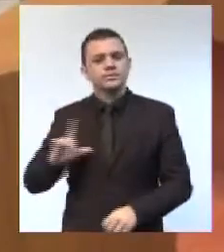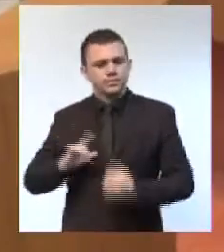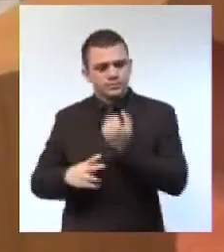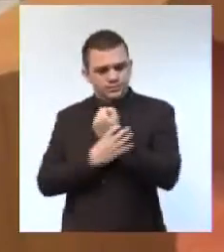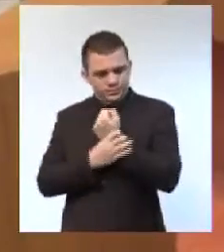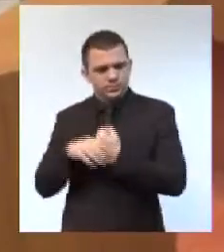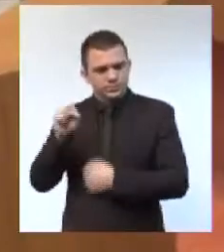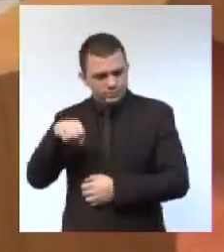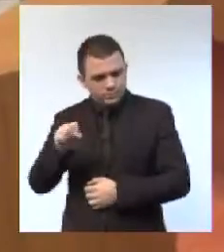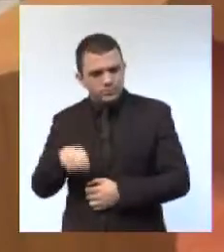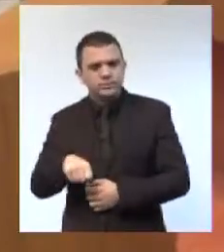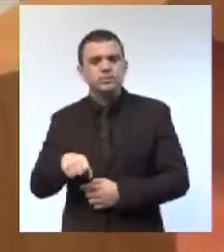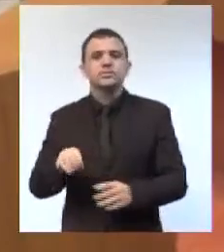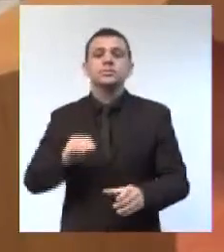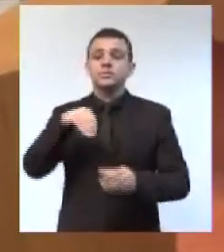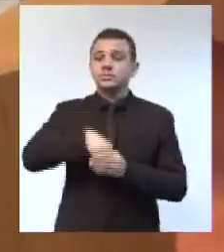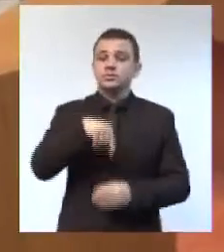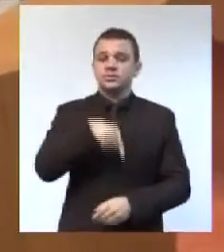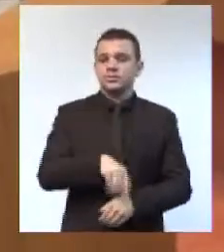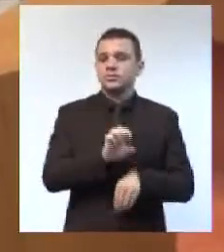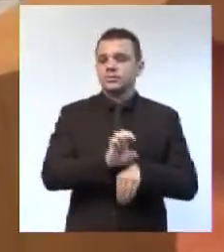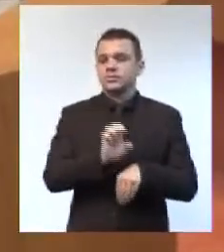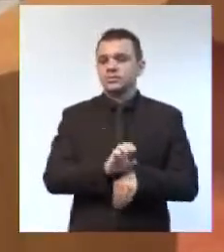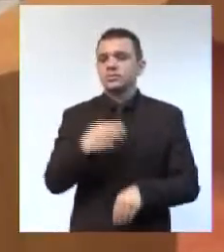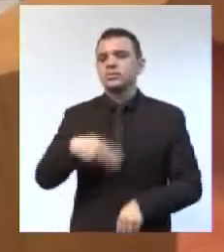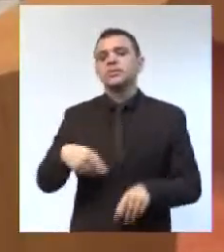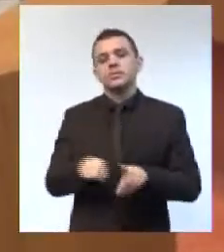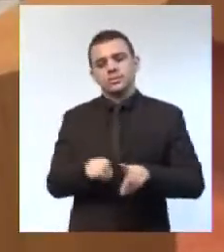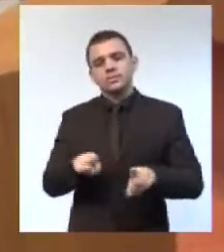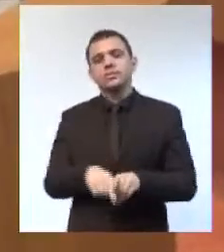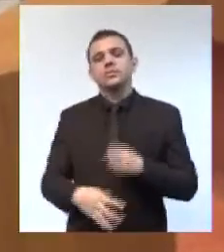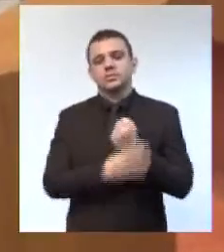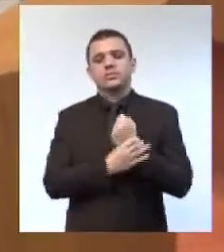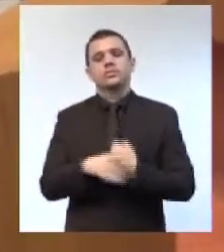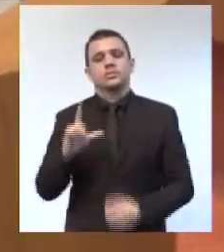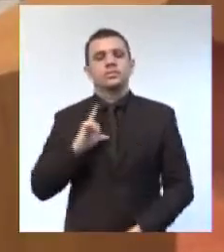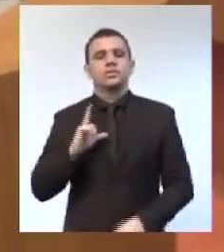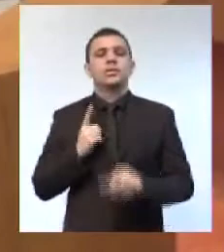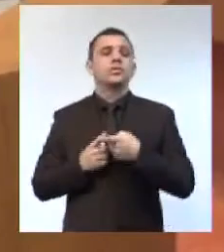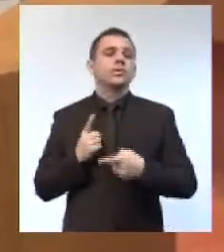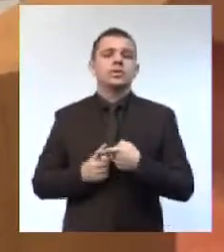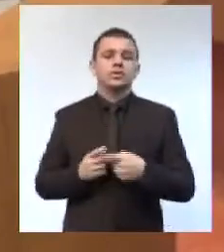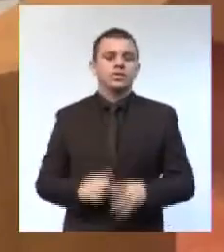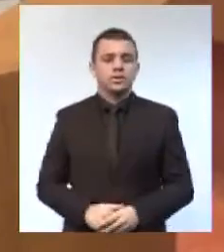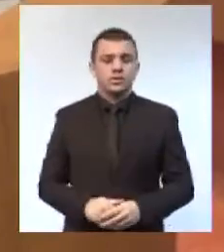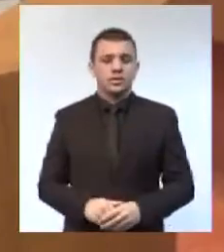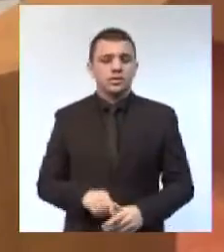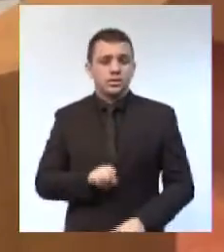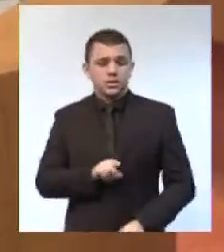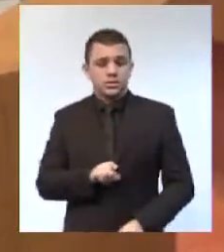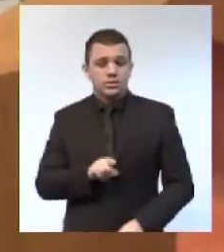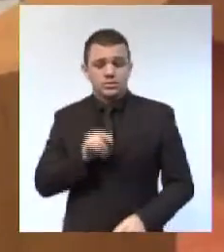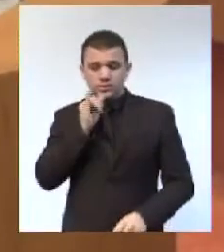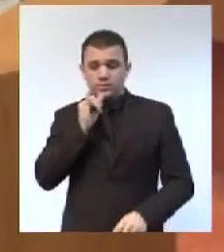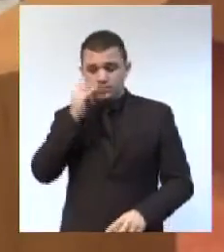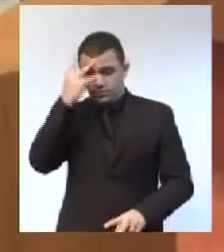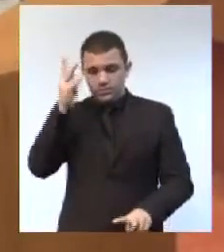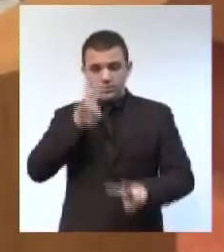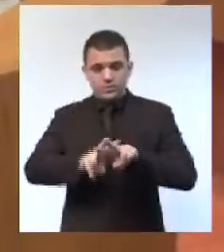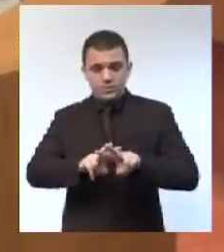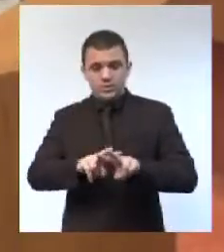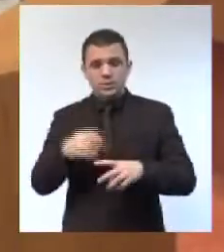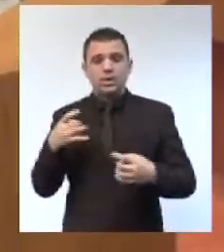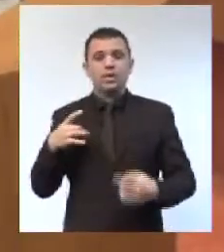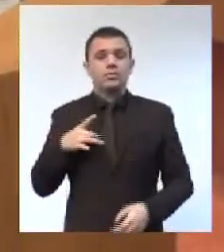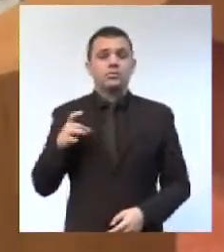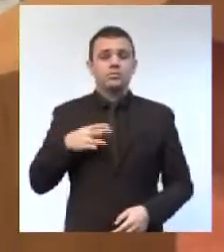também no estado do Maranhão melhore. Porque assim como os presos têm medo de ir para um estado que tem a segurança eficaz, eles têm medo